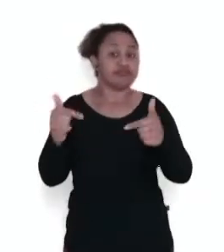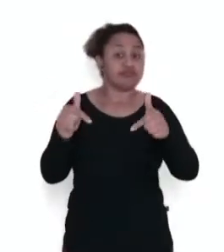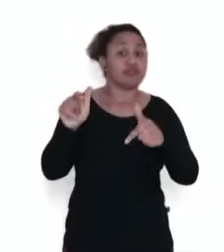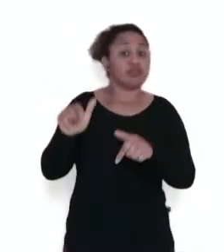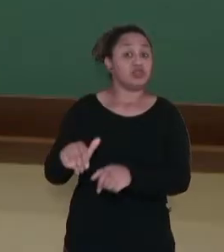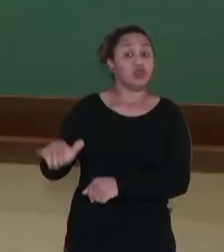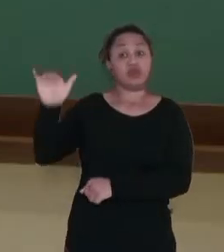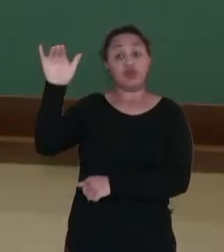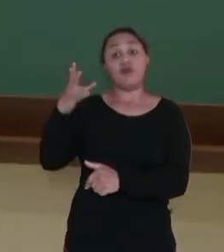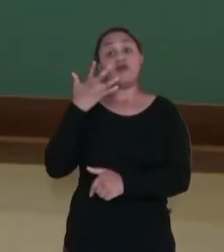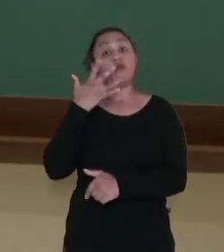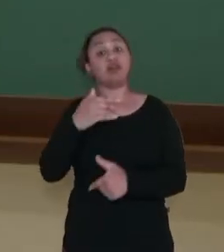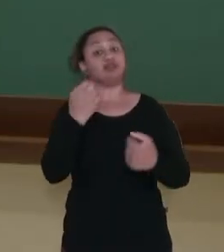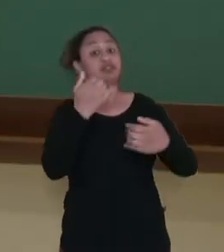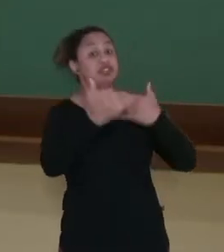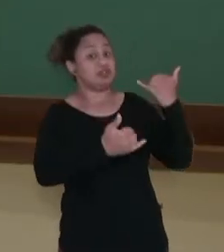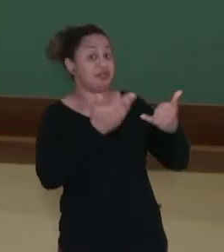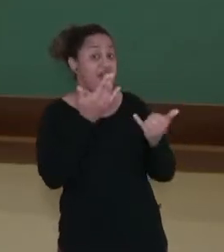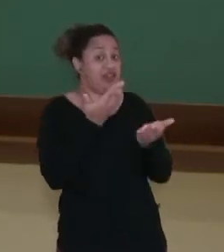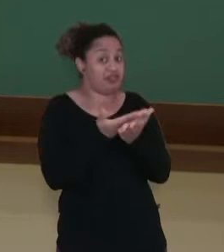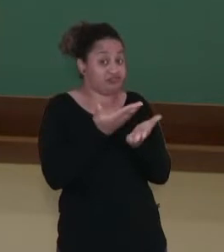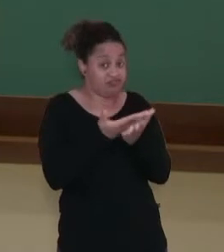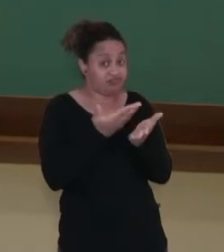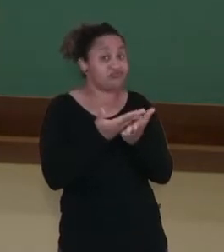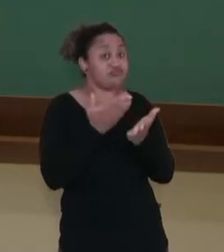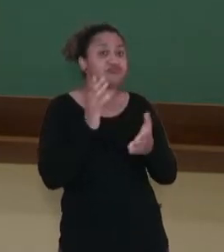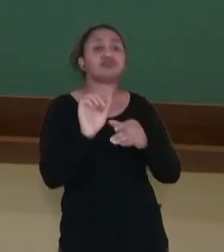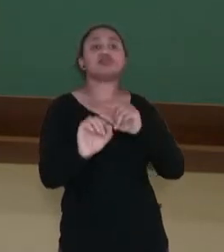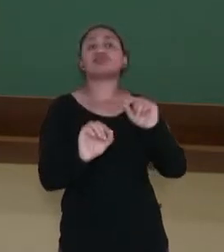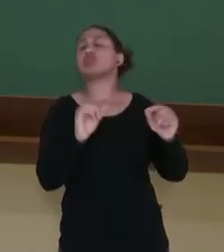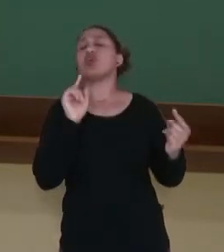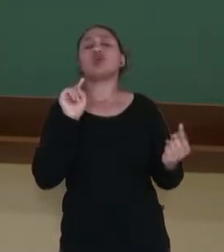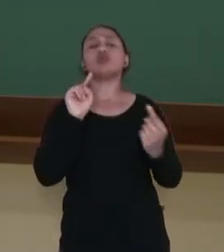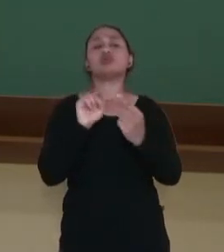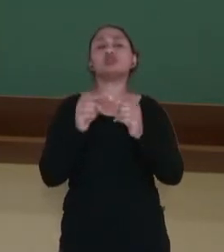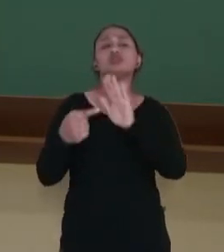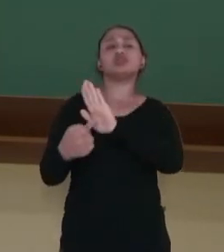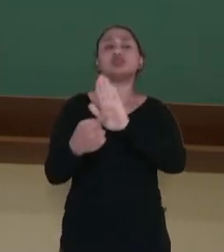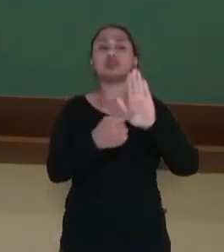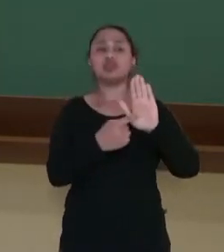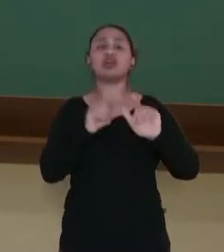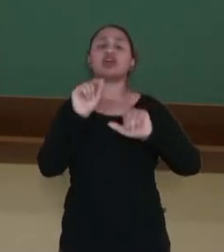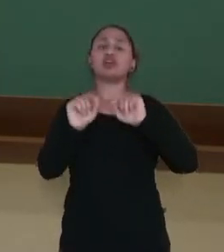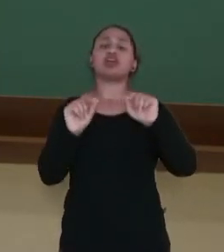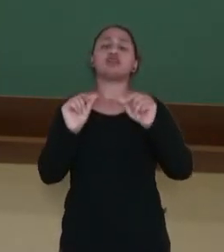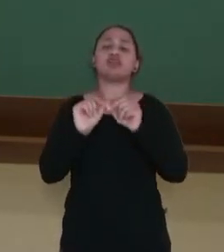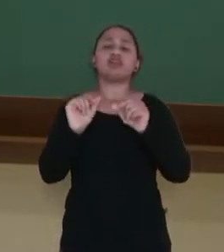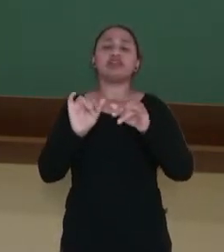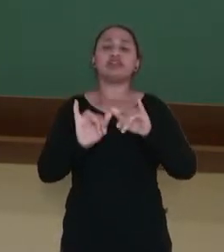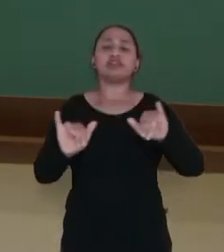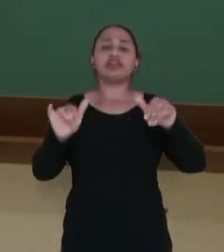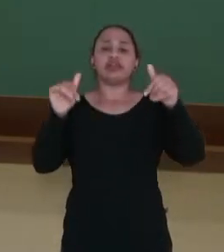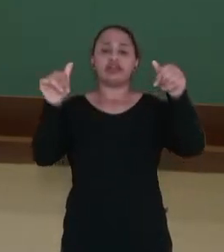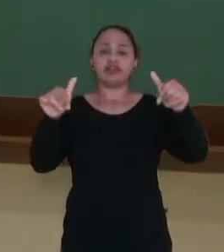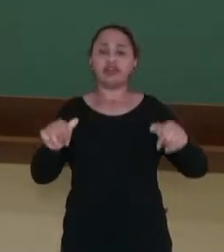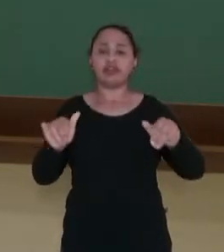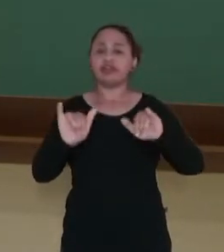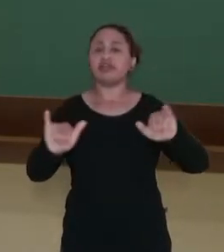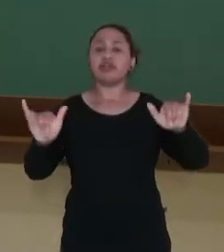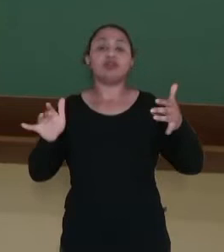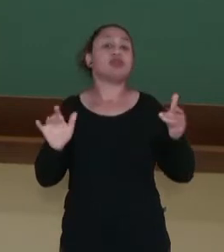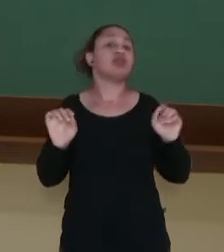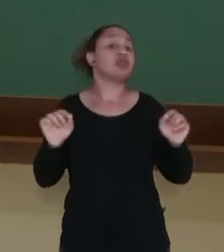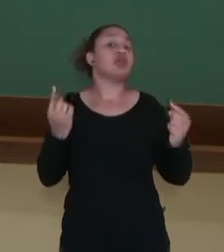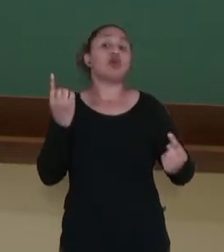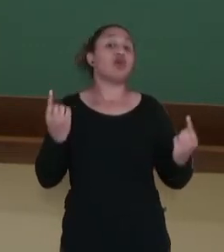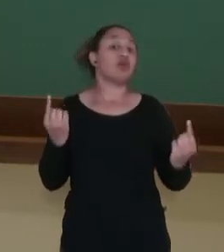adulto. Criança tem que brincar e estudar. Qual é o objetivo apresentado à realização dessa campanha? Então, qual é